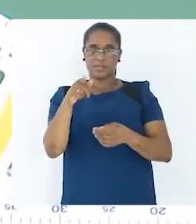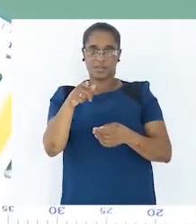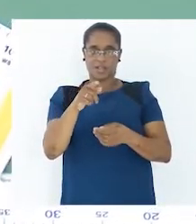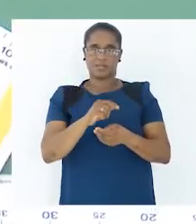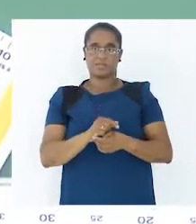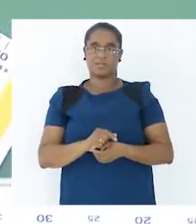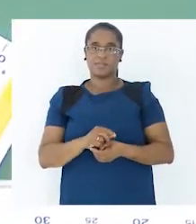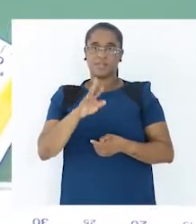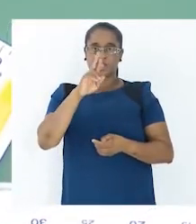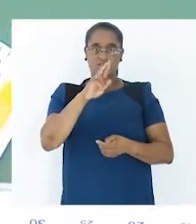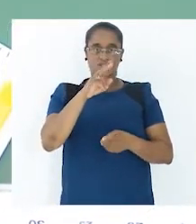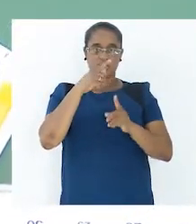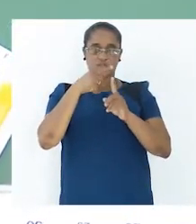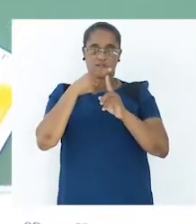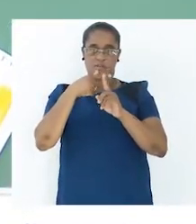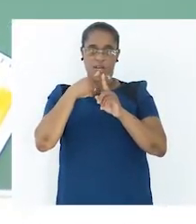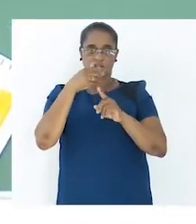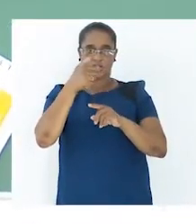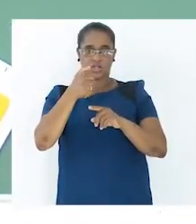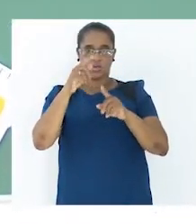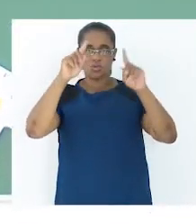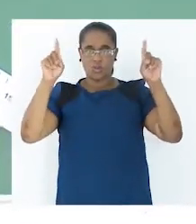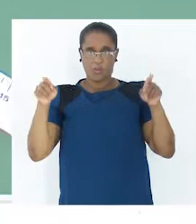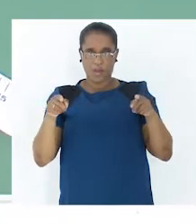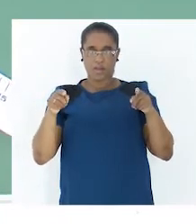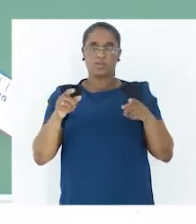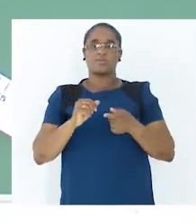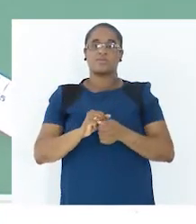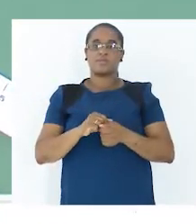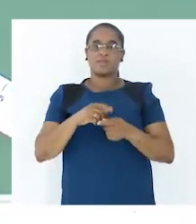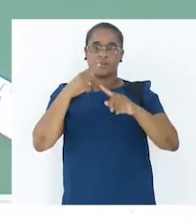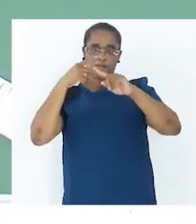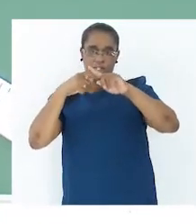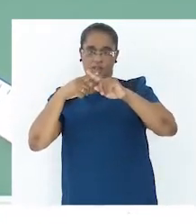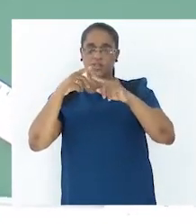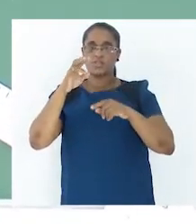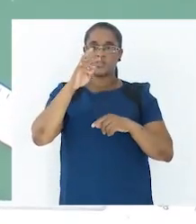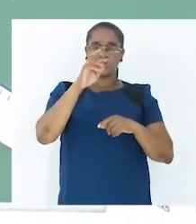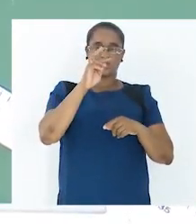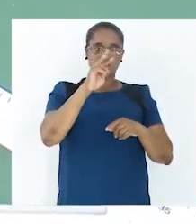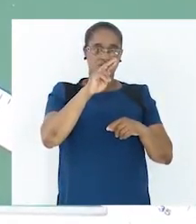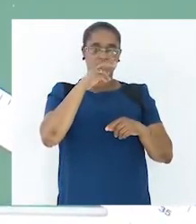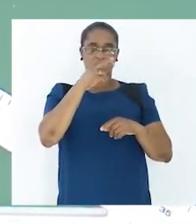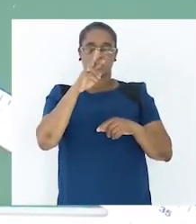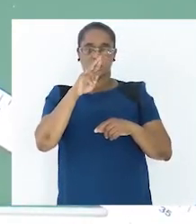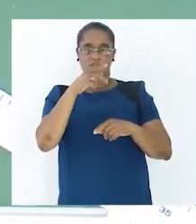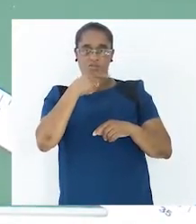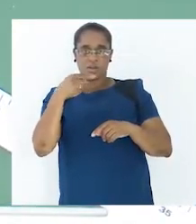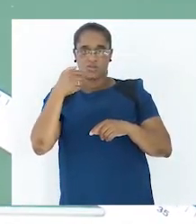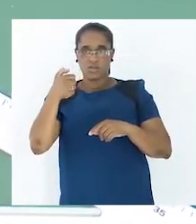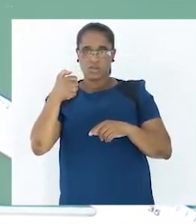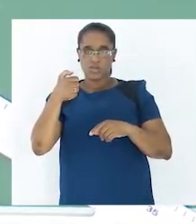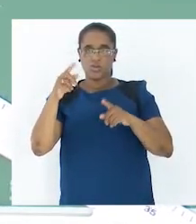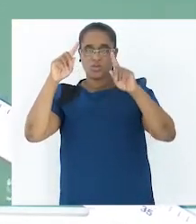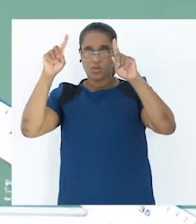temos x mais 5 dentro de um parênteses vezes x menos 5 dentro de um